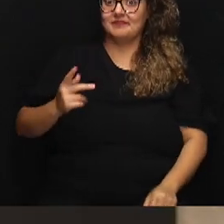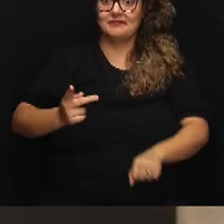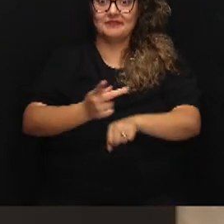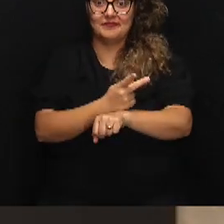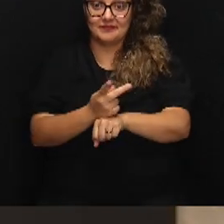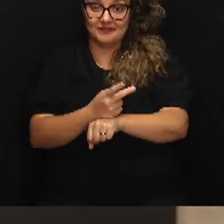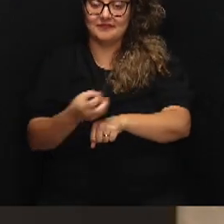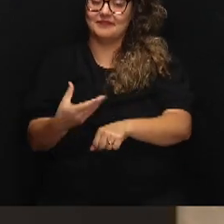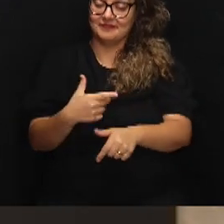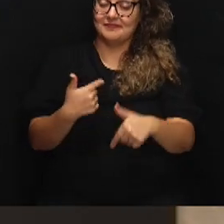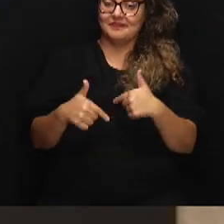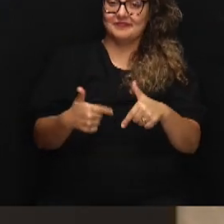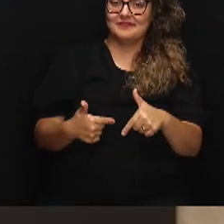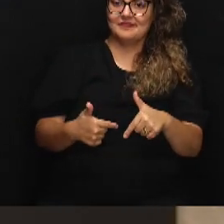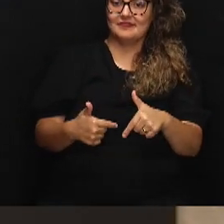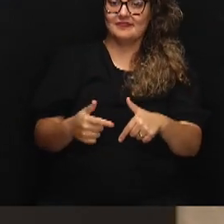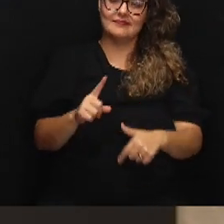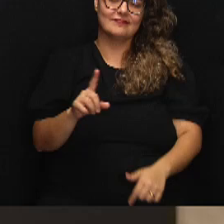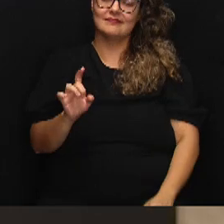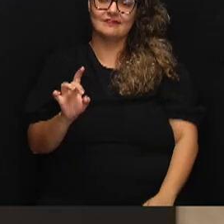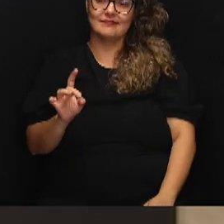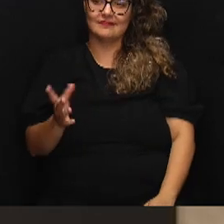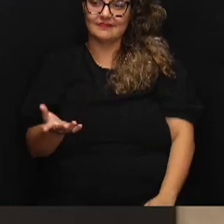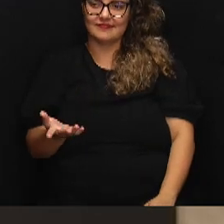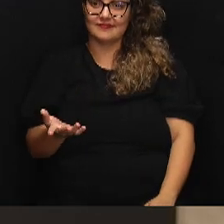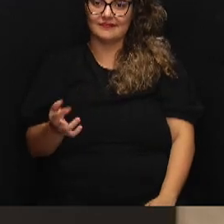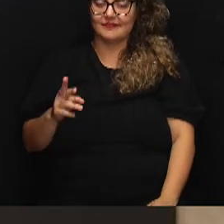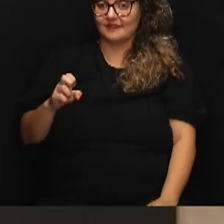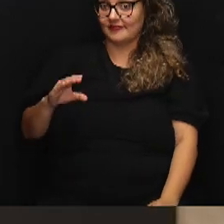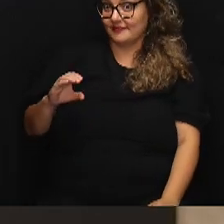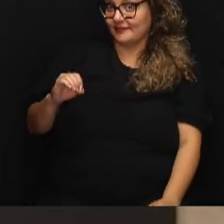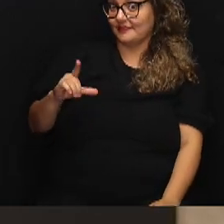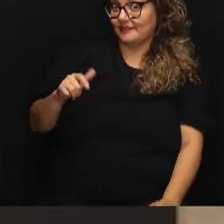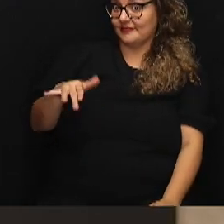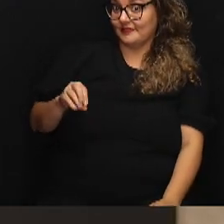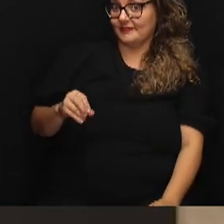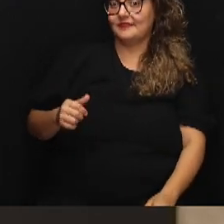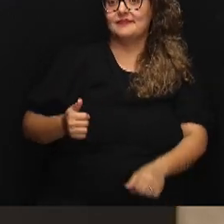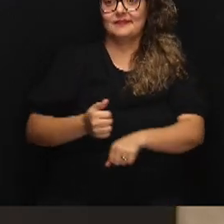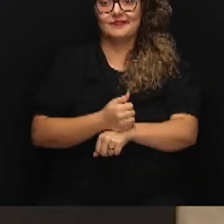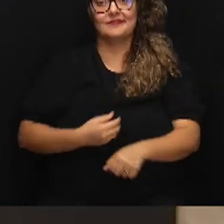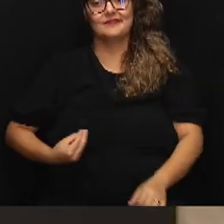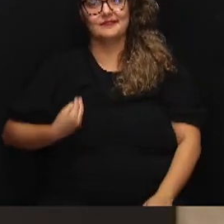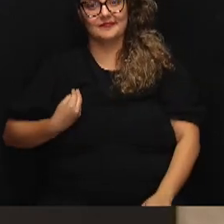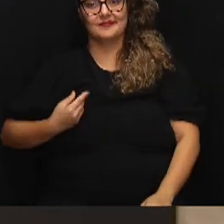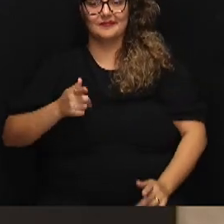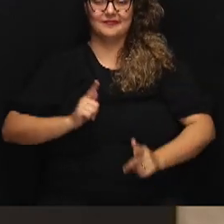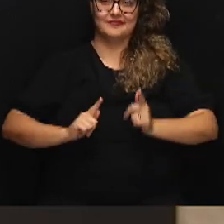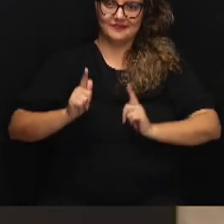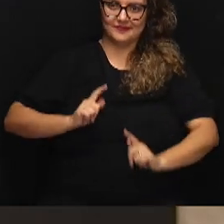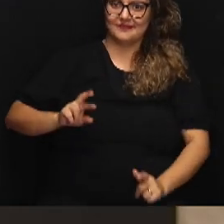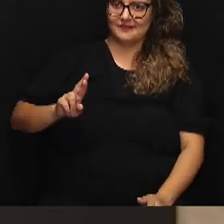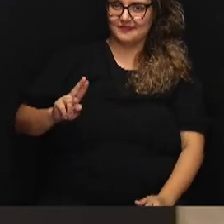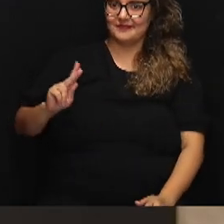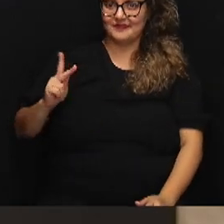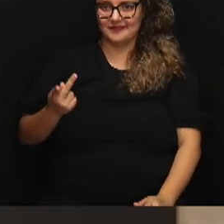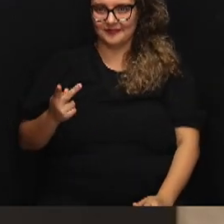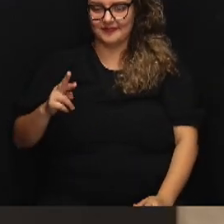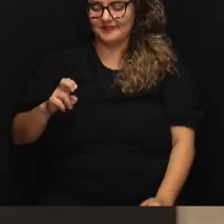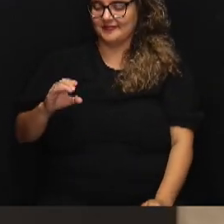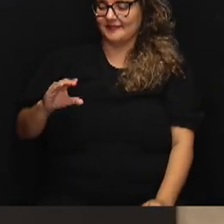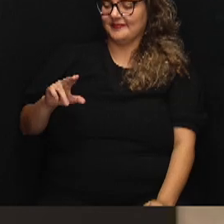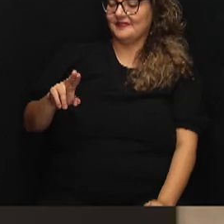novo emprego. Mas não é só de recolocação profissional que vive o gestor de recrutamento